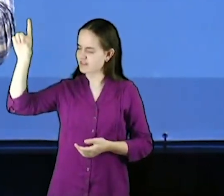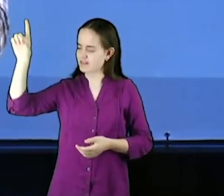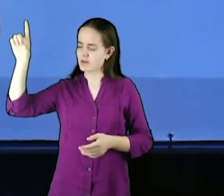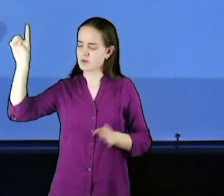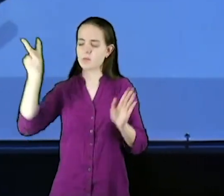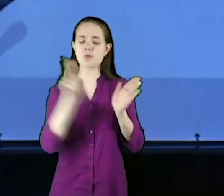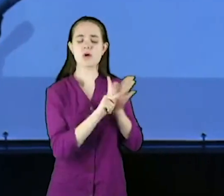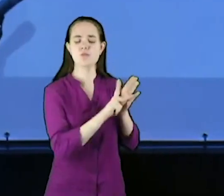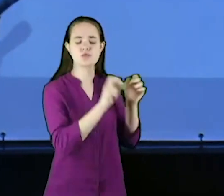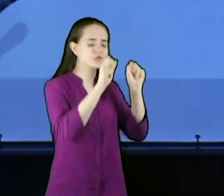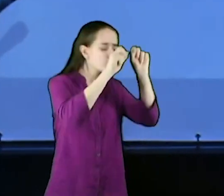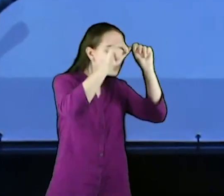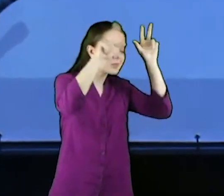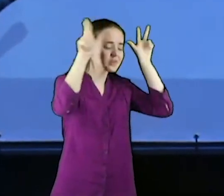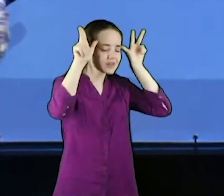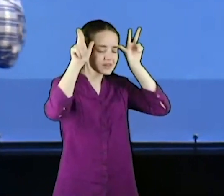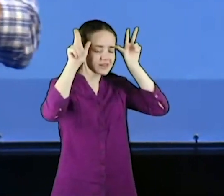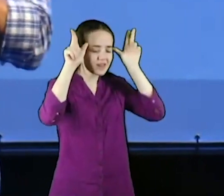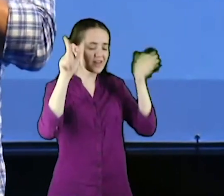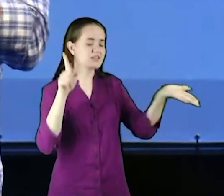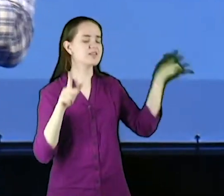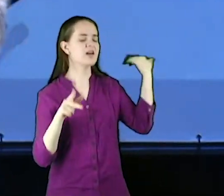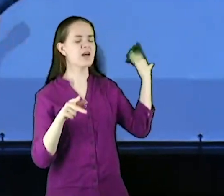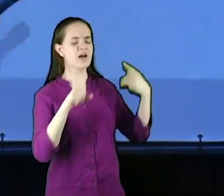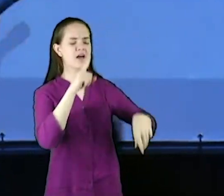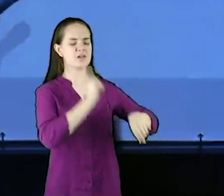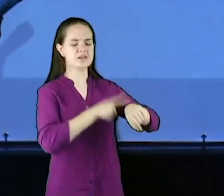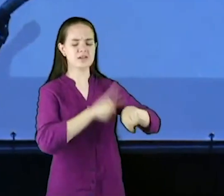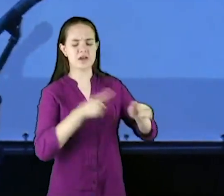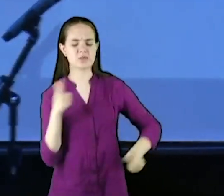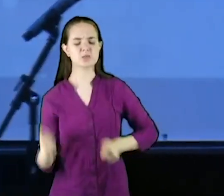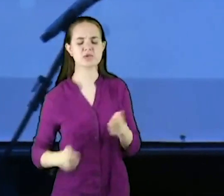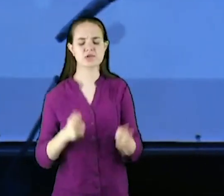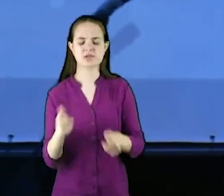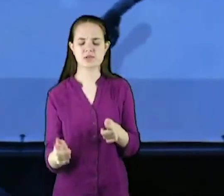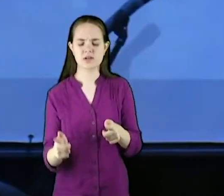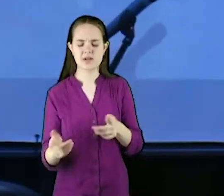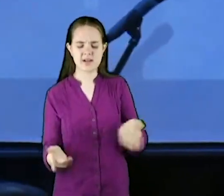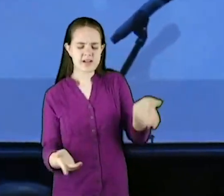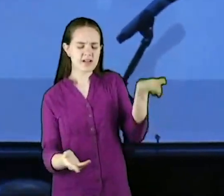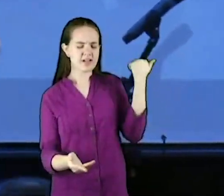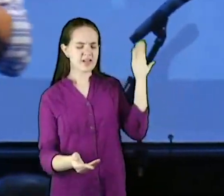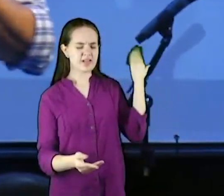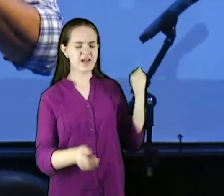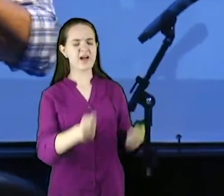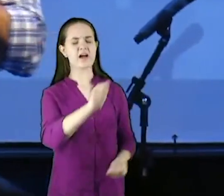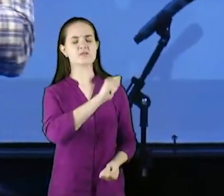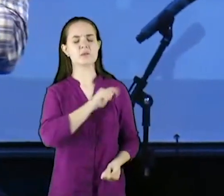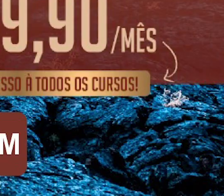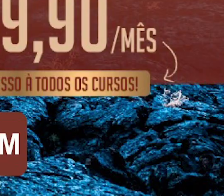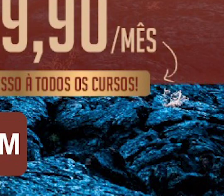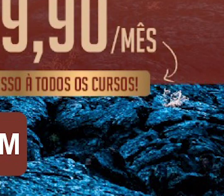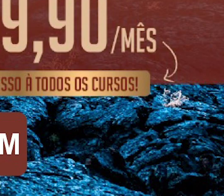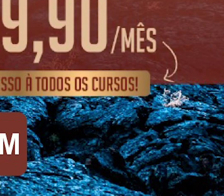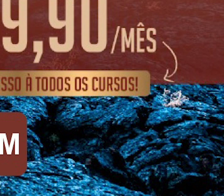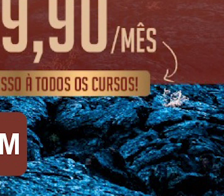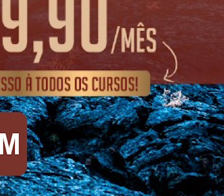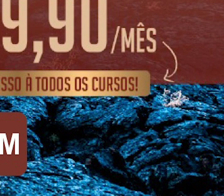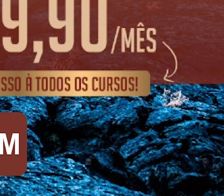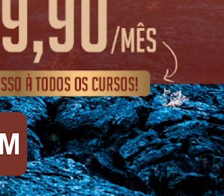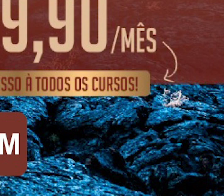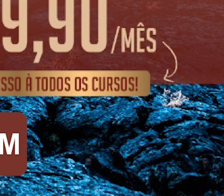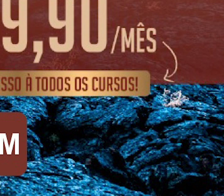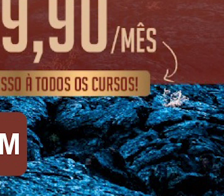Moisés, não foi só Deus no tempo de Gideão, não foi só Deus no tempo de apóstolo Paulo, o Senhor é Deus de hoje,